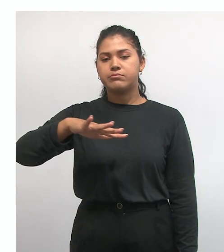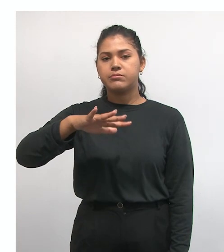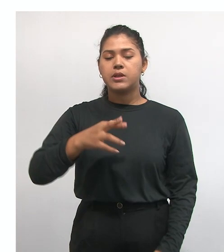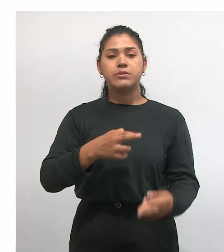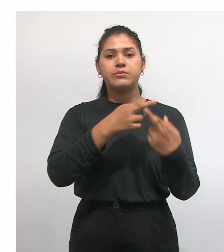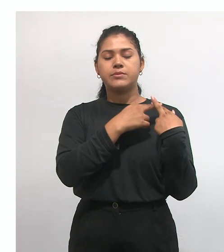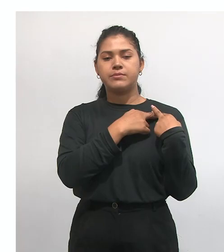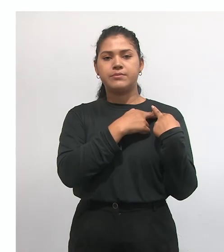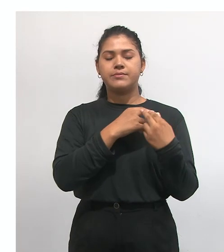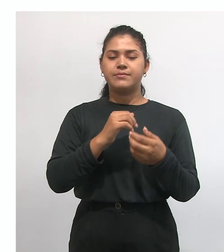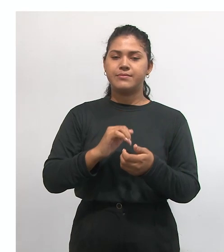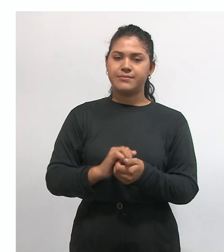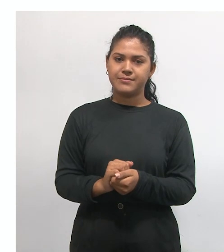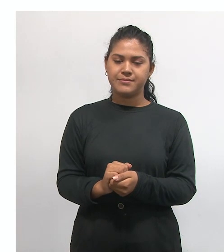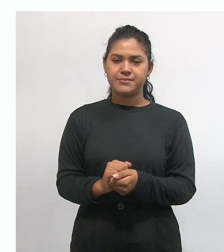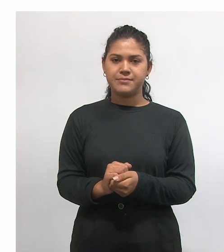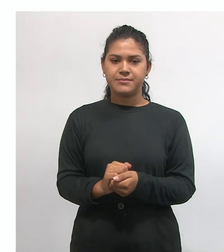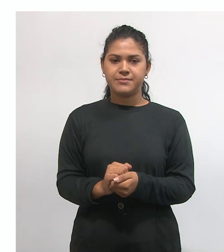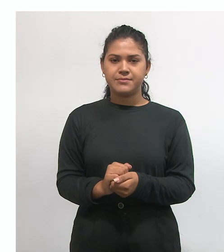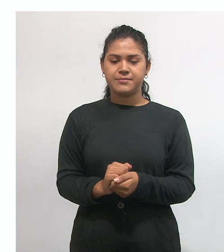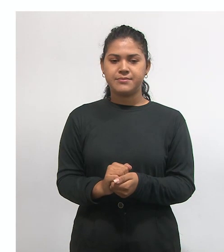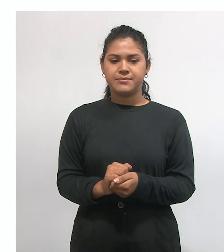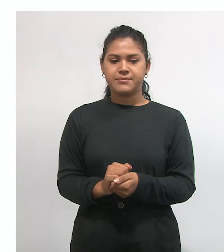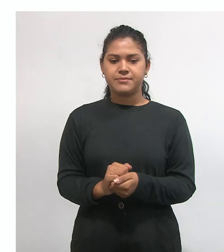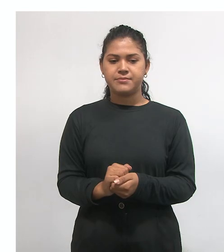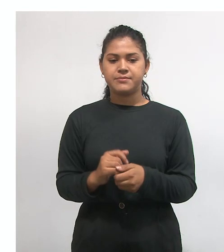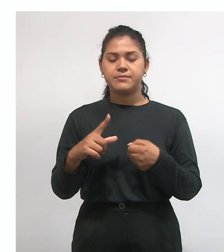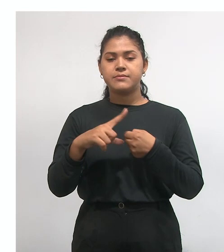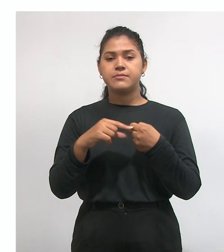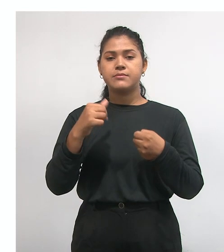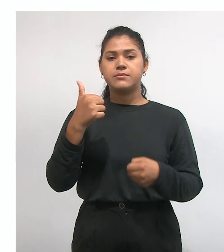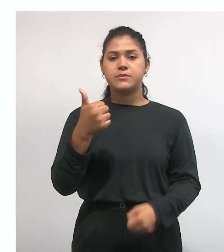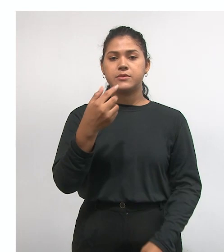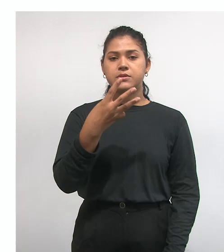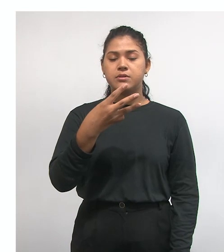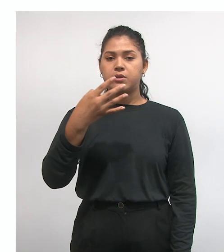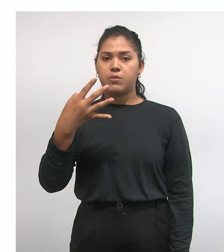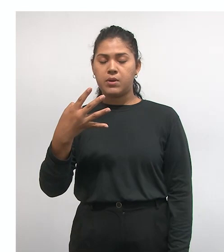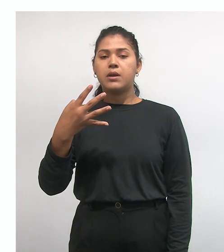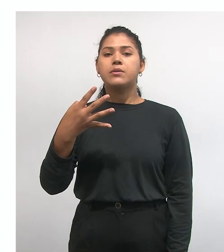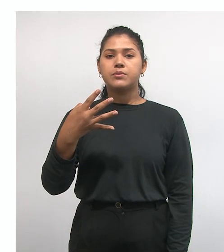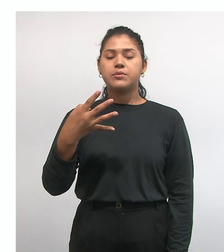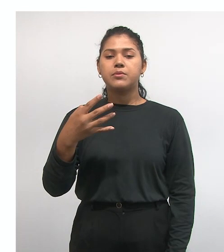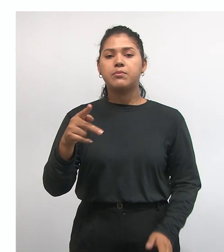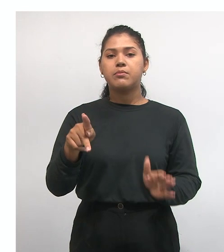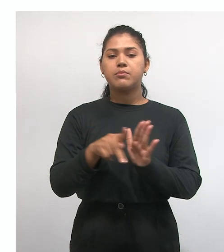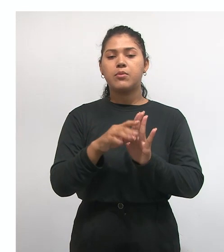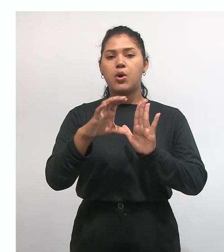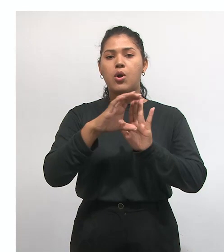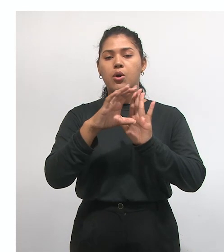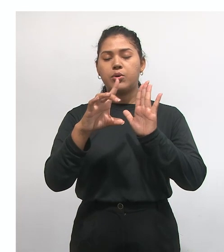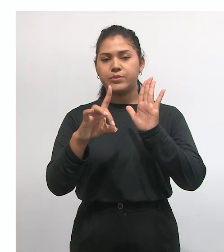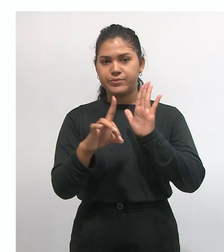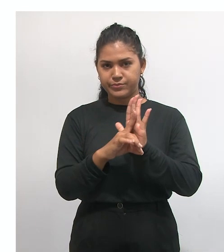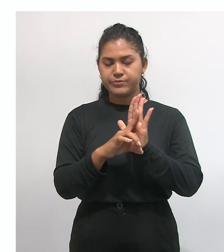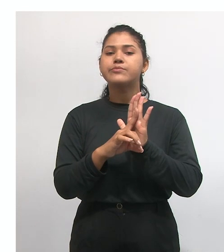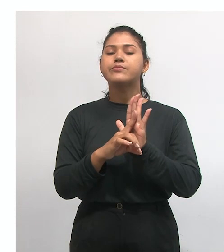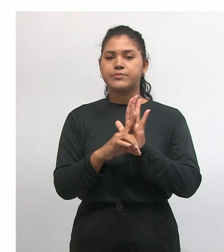responsabilidade de terceiro. Olha só, o artigo 134 do CETEND, ele determina, né, no